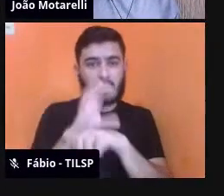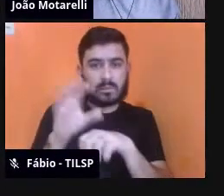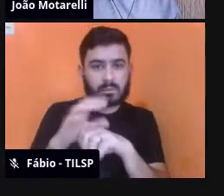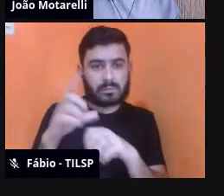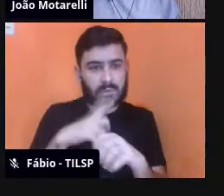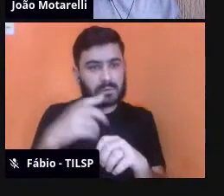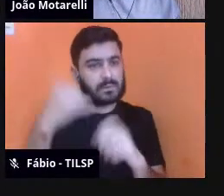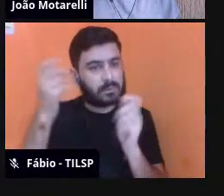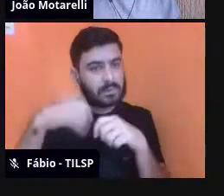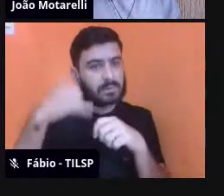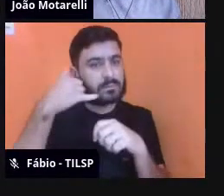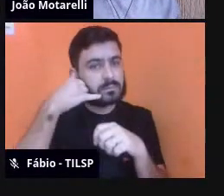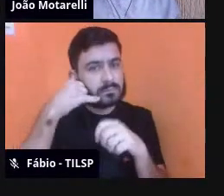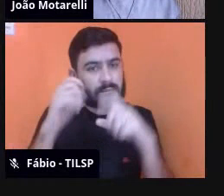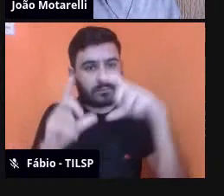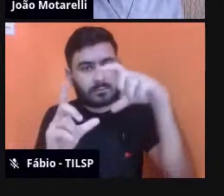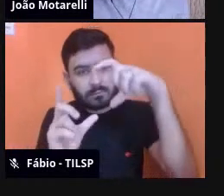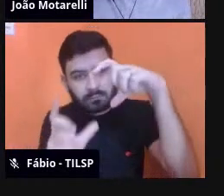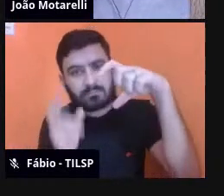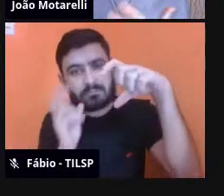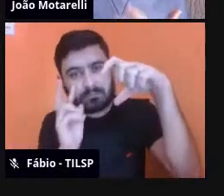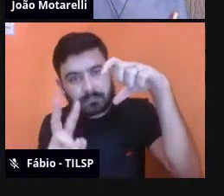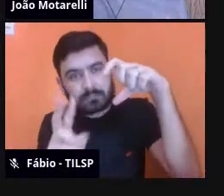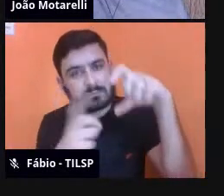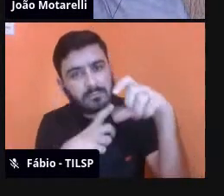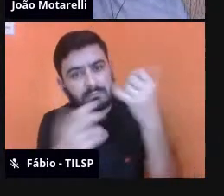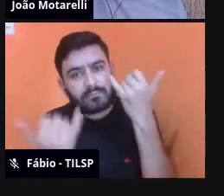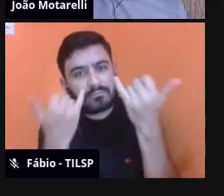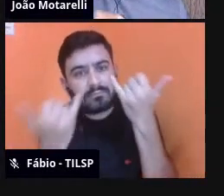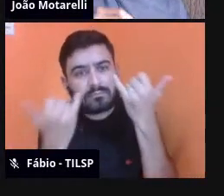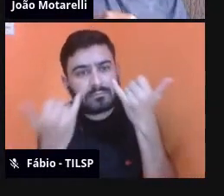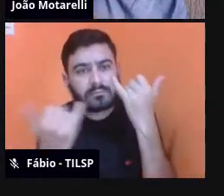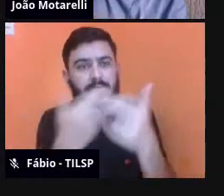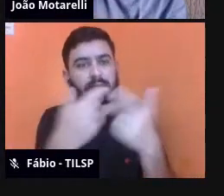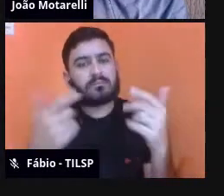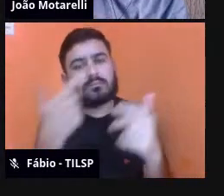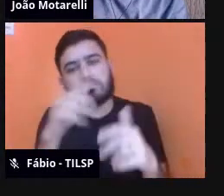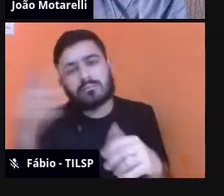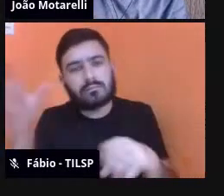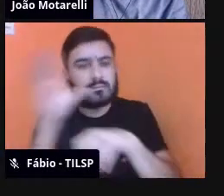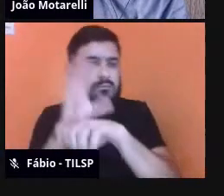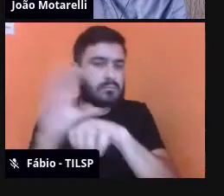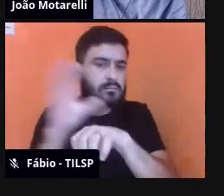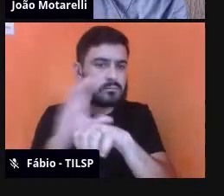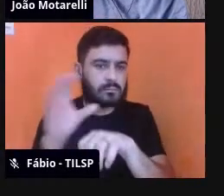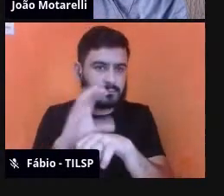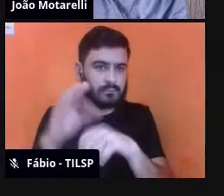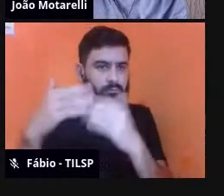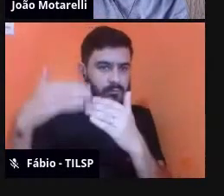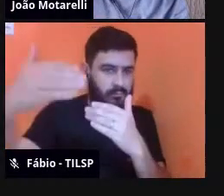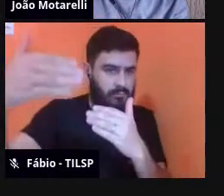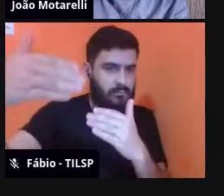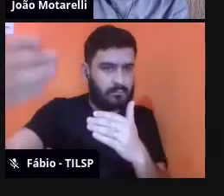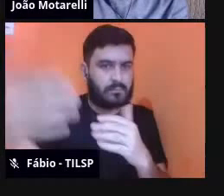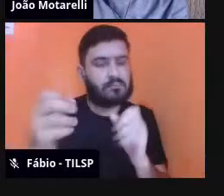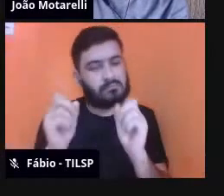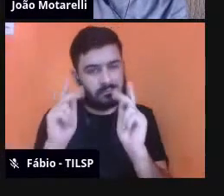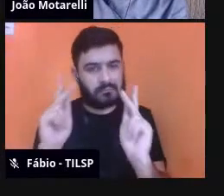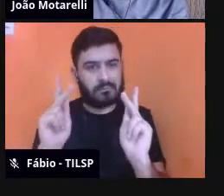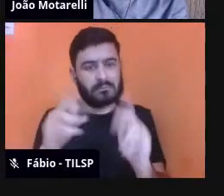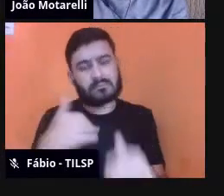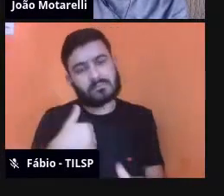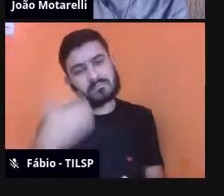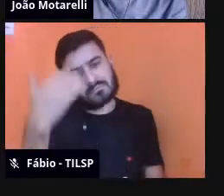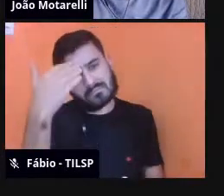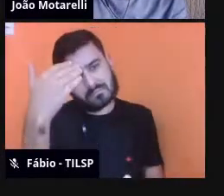você saber mais e ter mais informações sobre os próximos cursos aí que estão por vir, ok? Eu